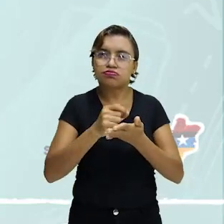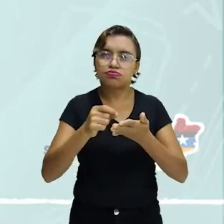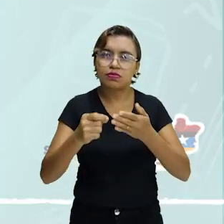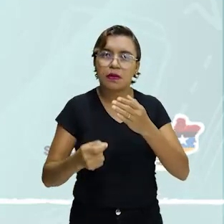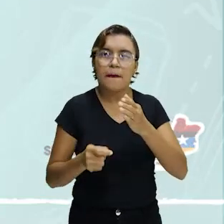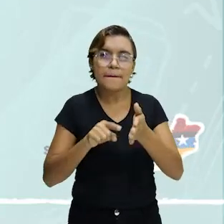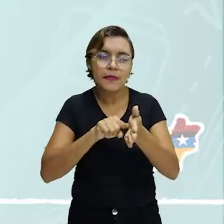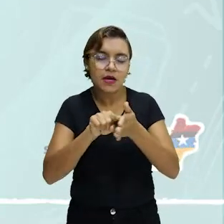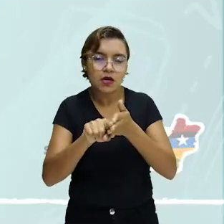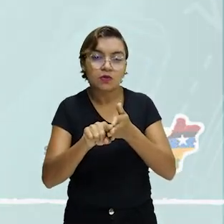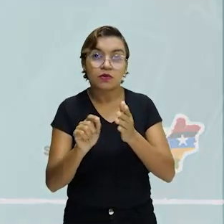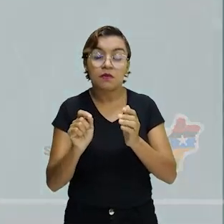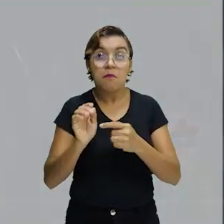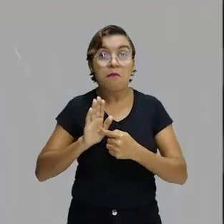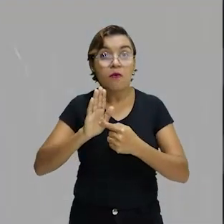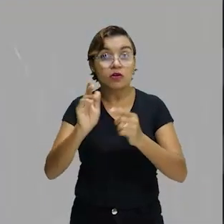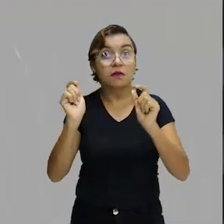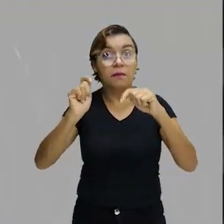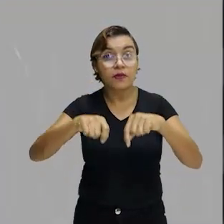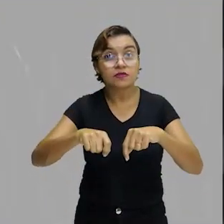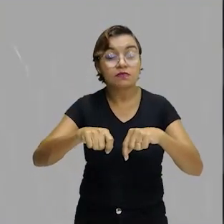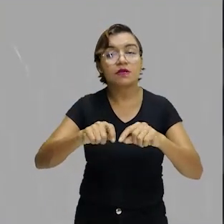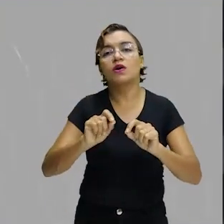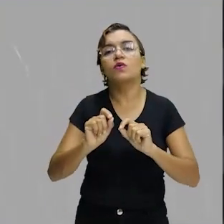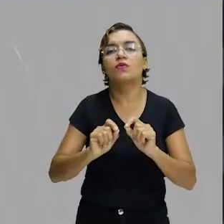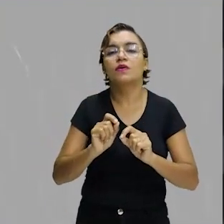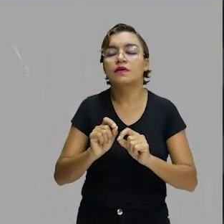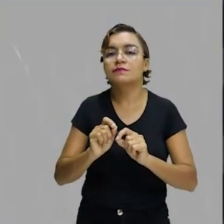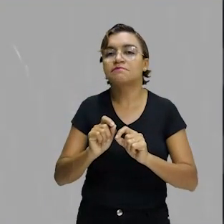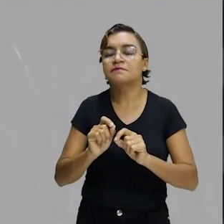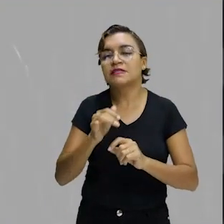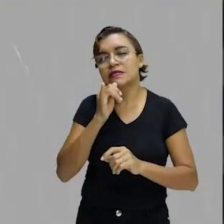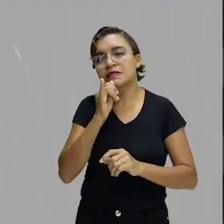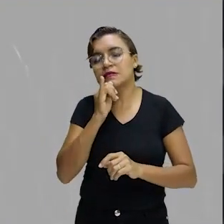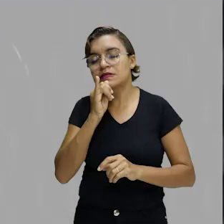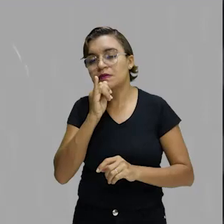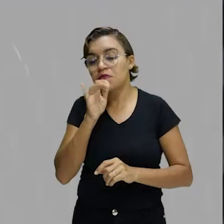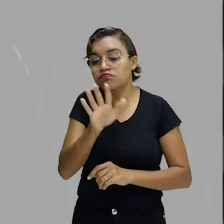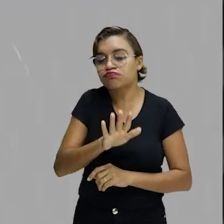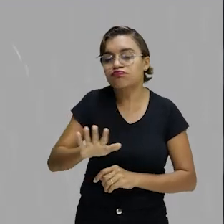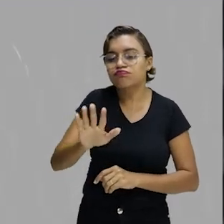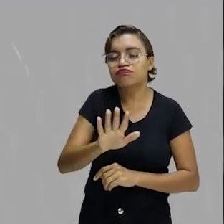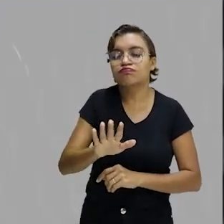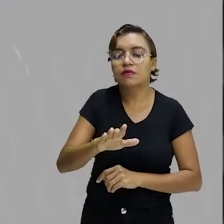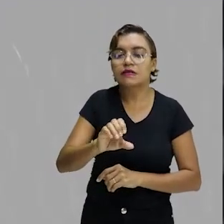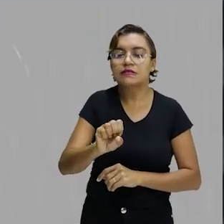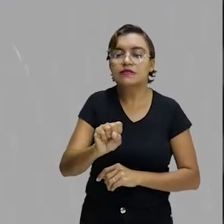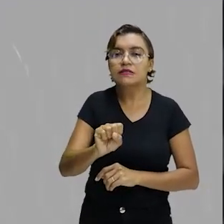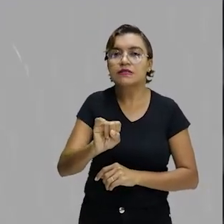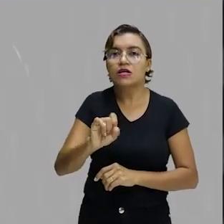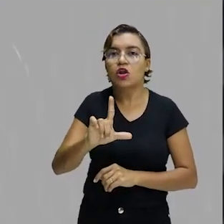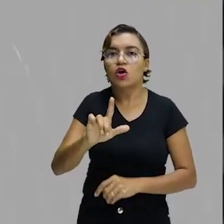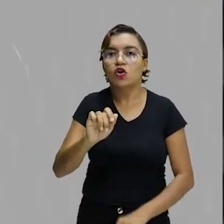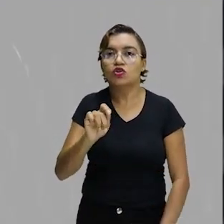a possibilidade de, a partir da arquitetura do silogismo, ó, duas premissas